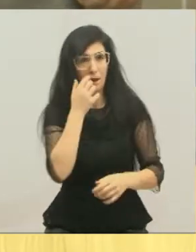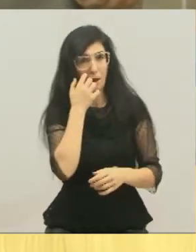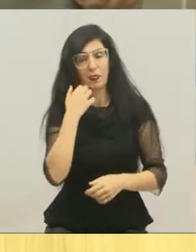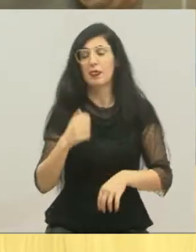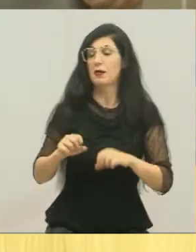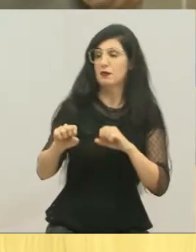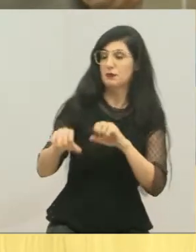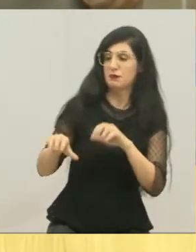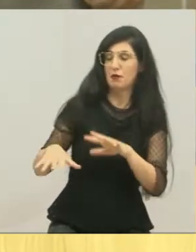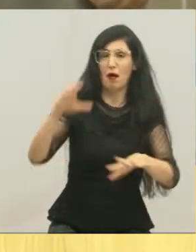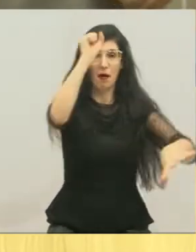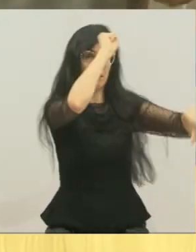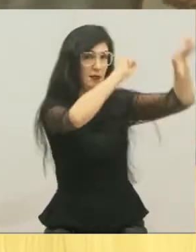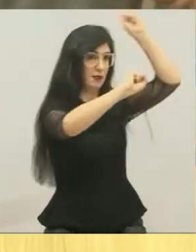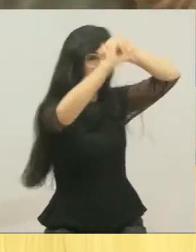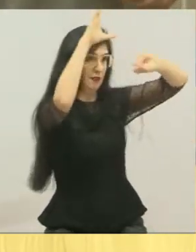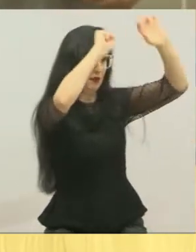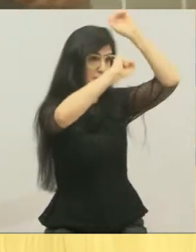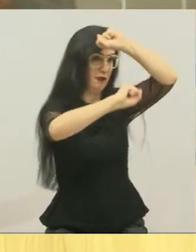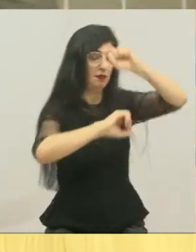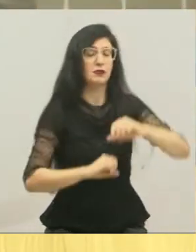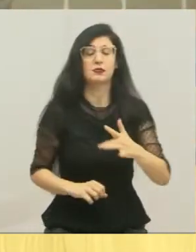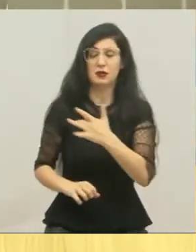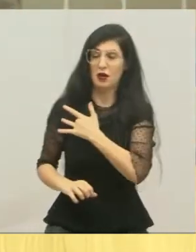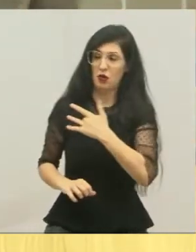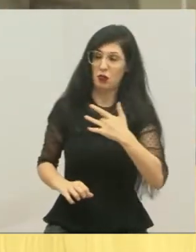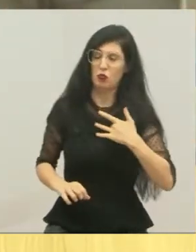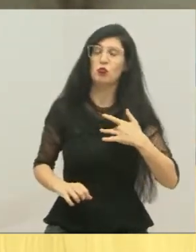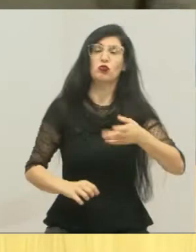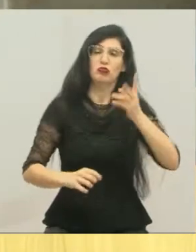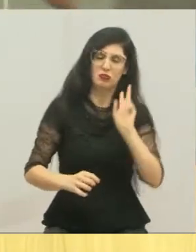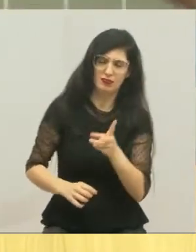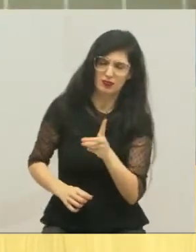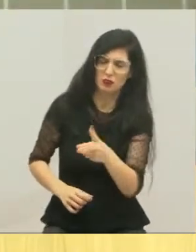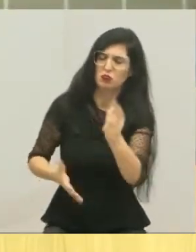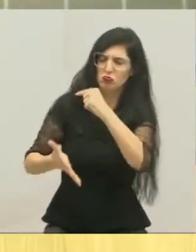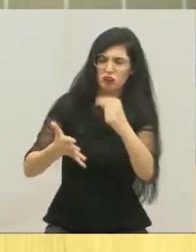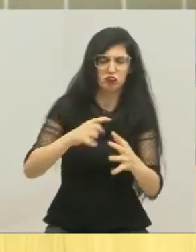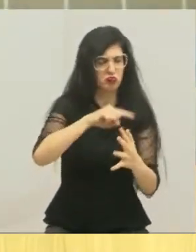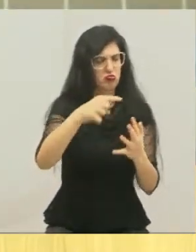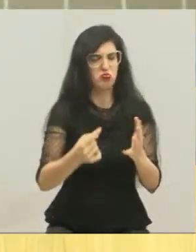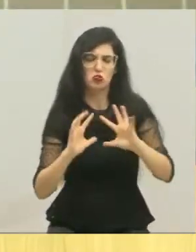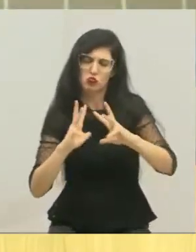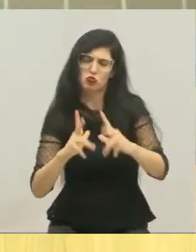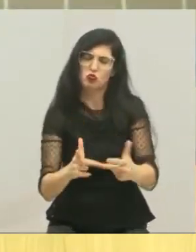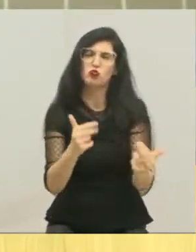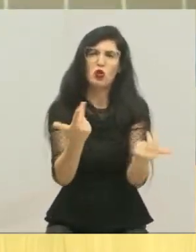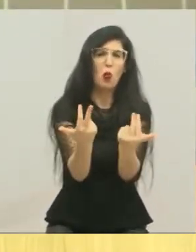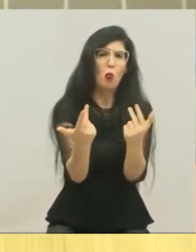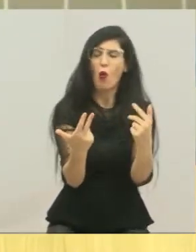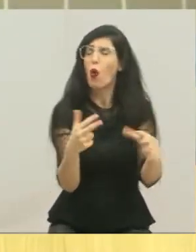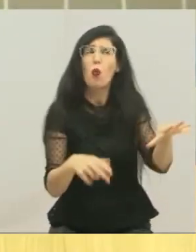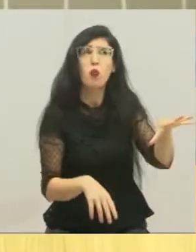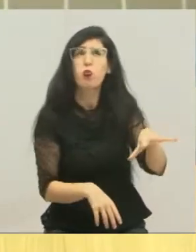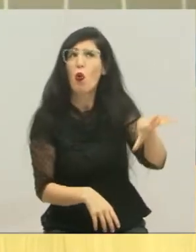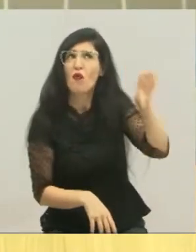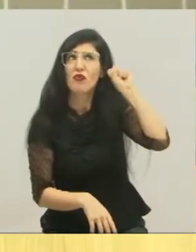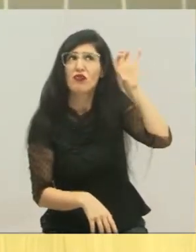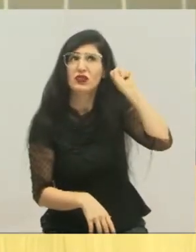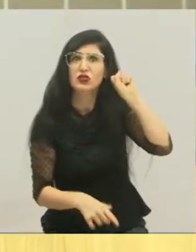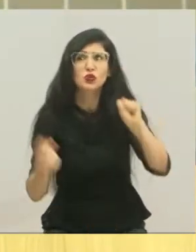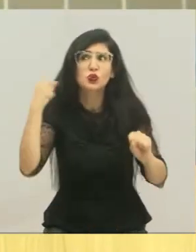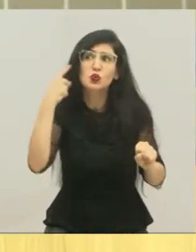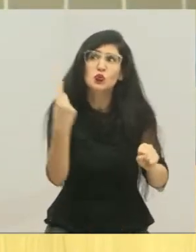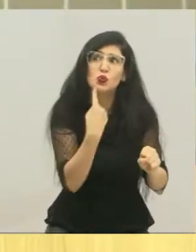sempre dando-nos inúmeros exemplos de superação. Feito esse registro, respeitosamente requeremos que